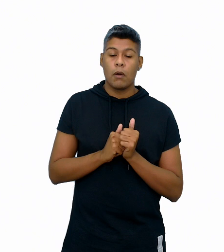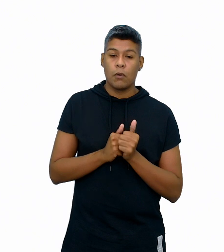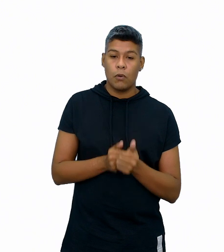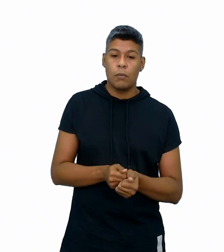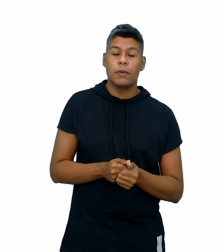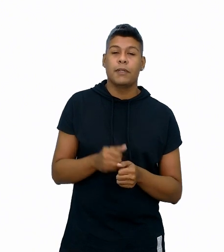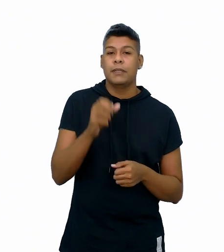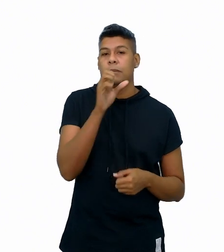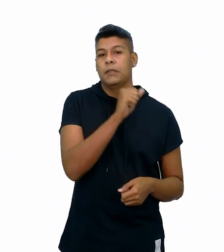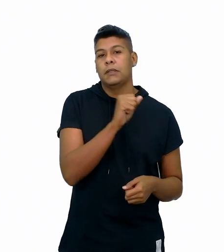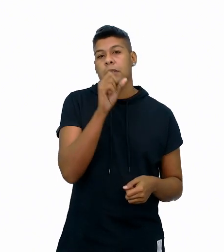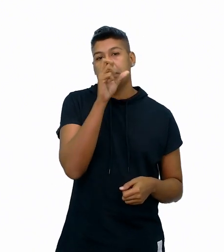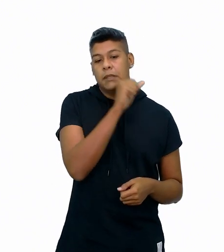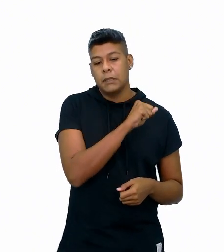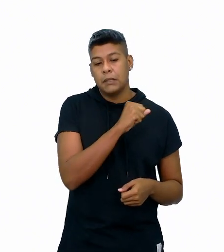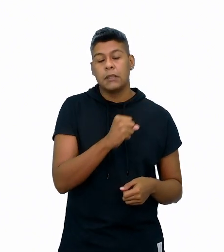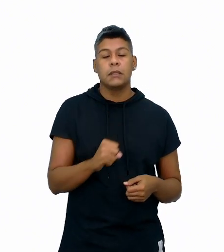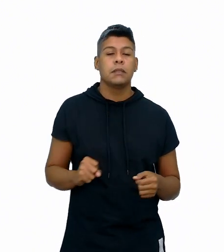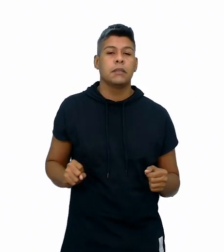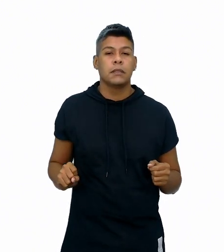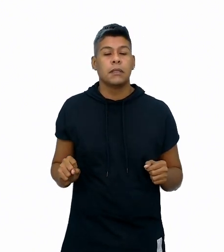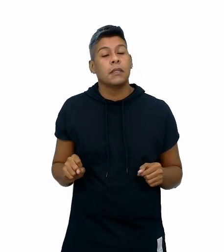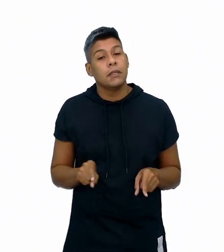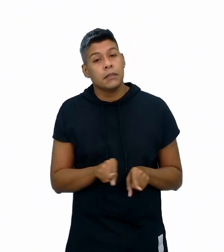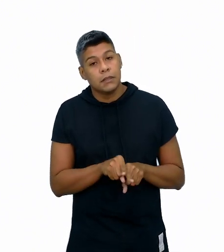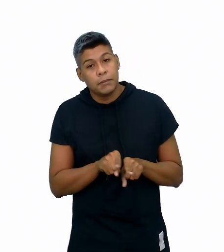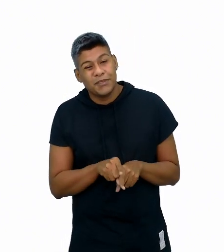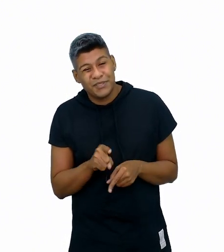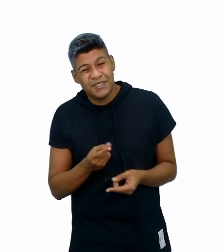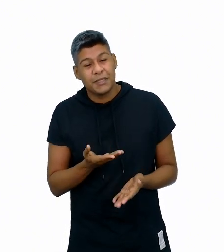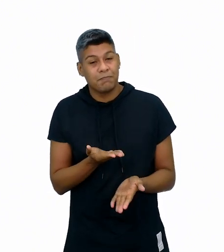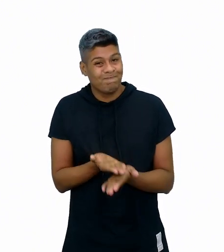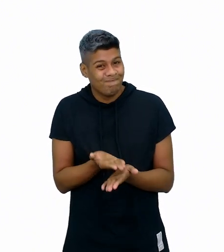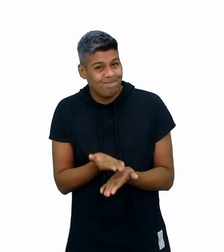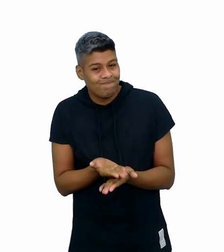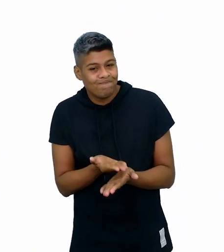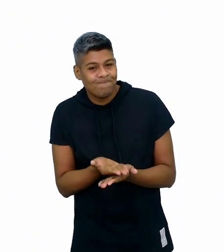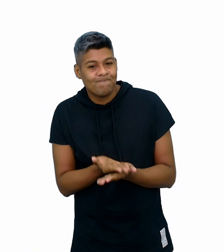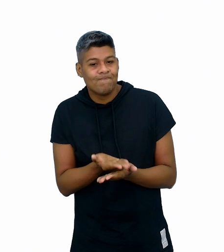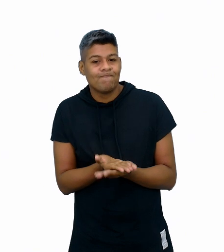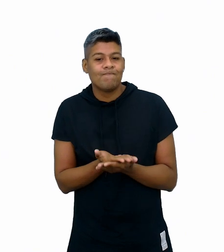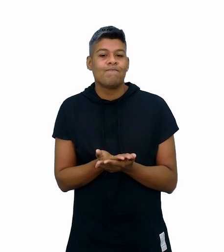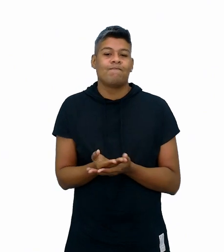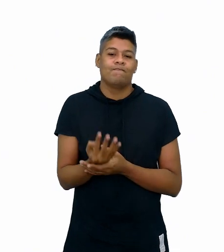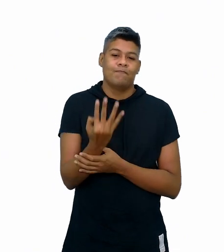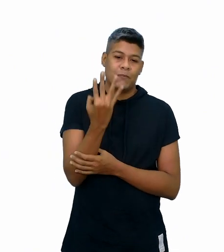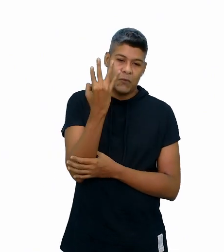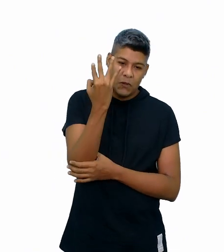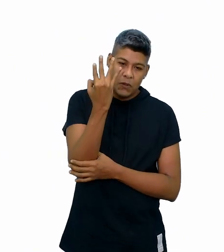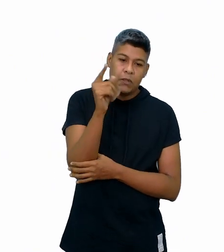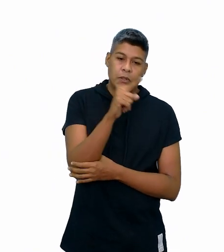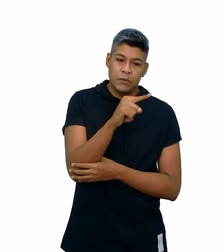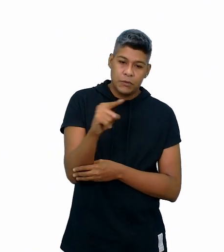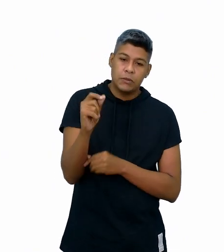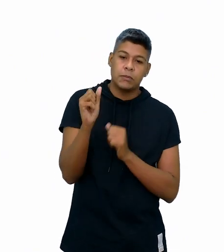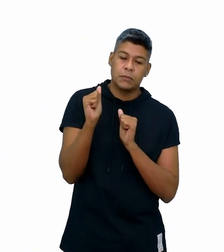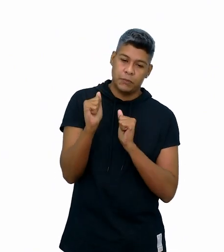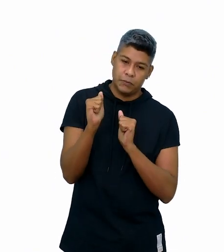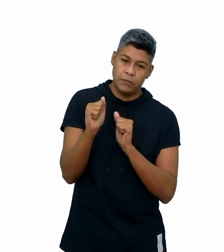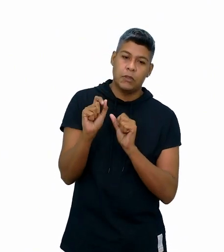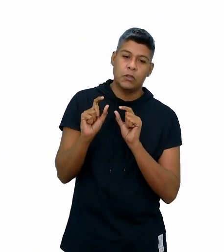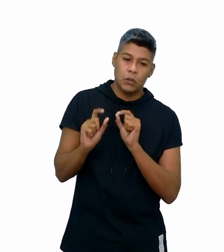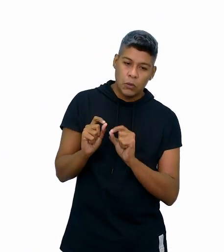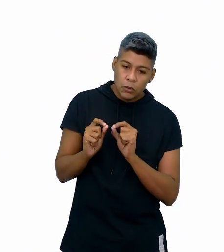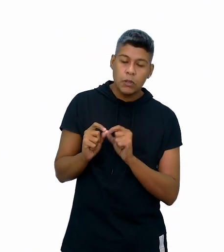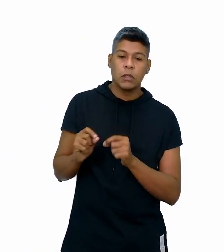essas aprendizagens, né? Sobretudo que vocês estudem a sequência aí 4, para que vocês